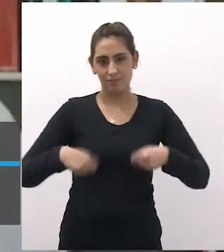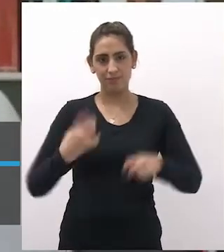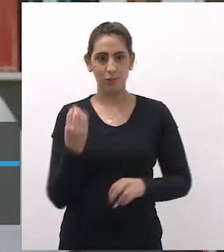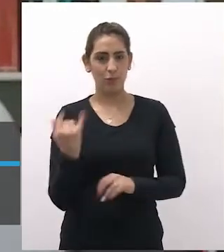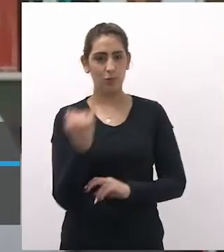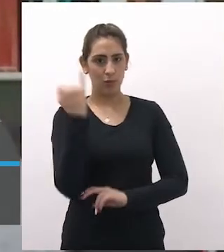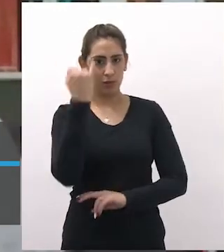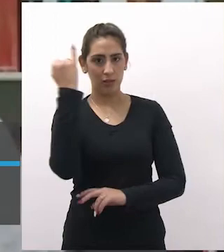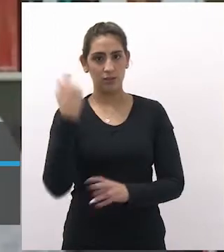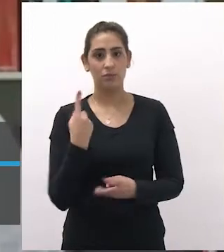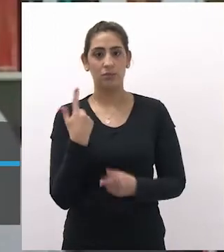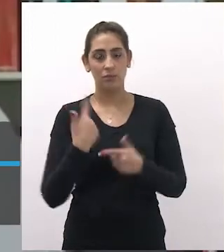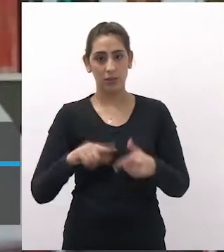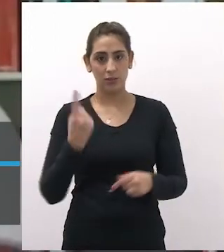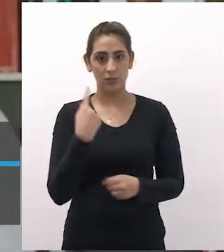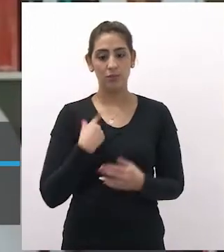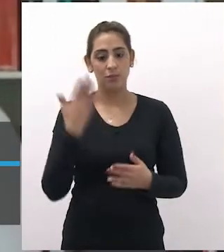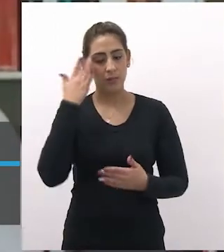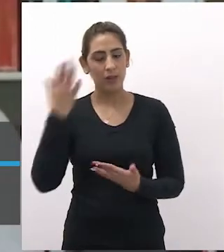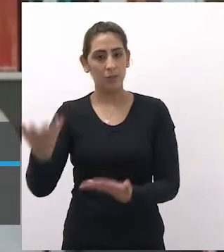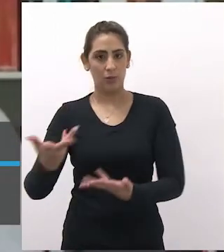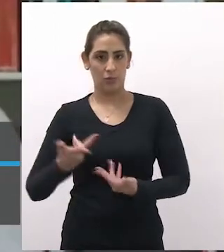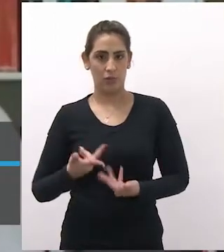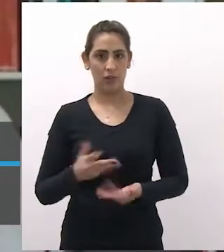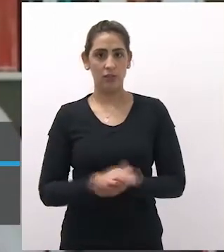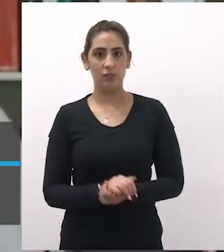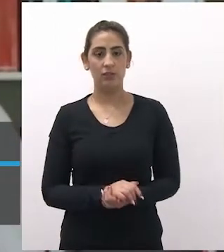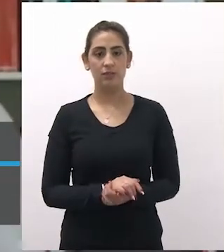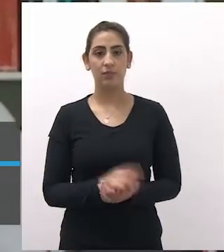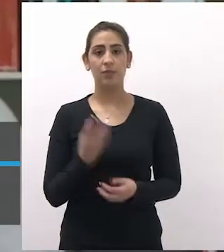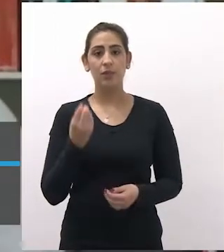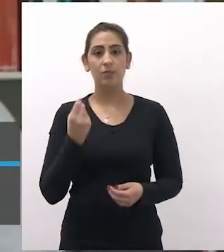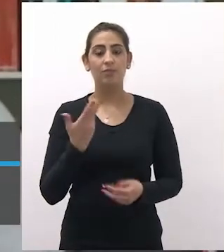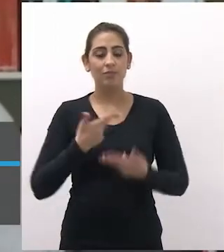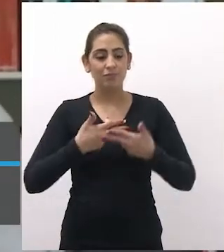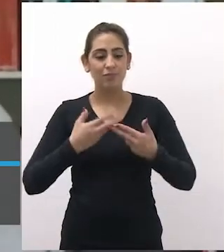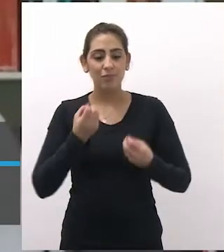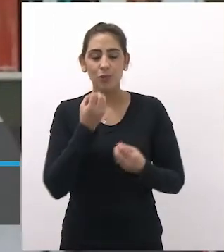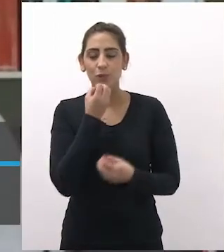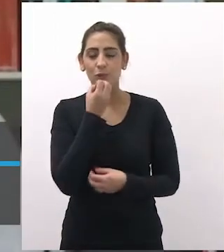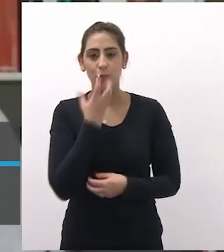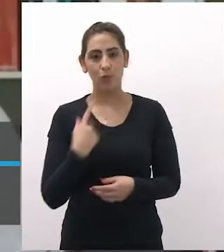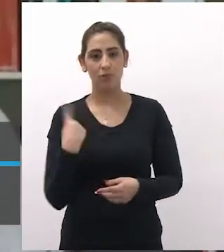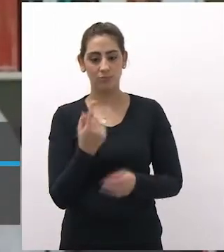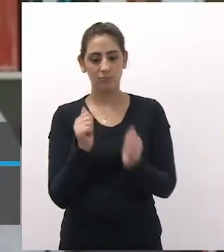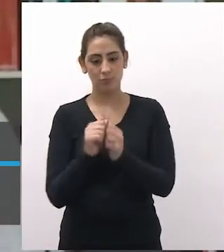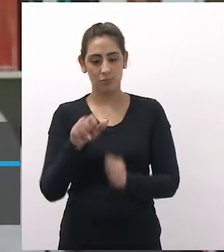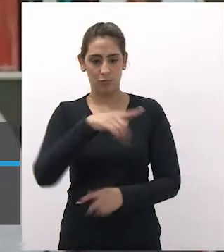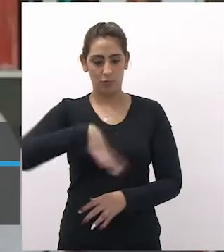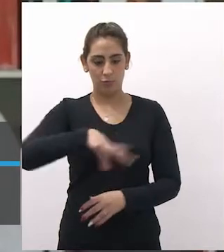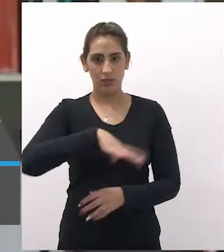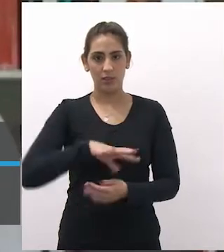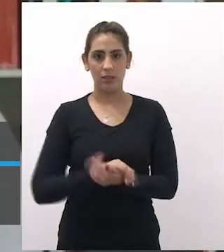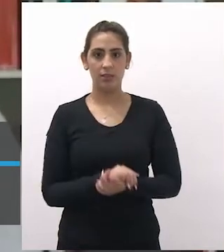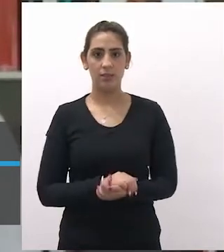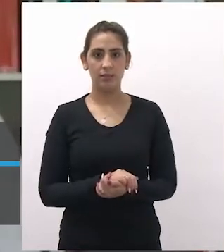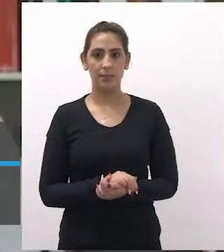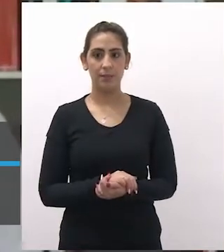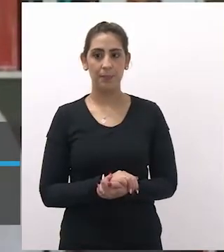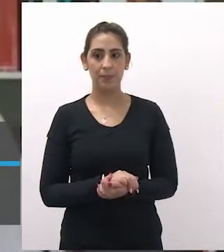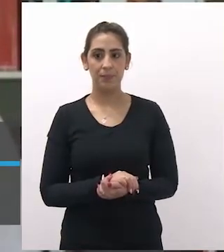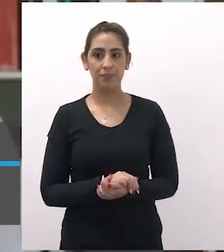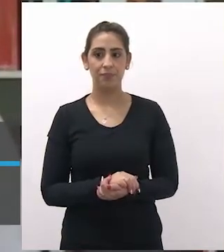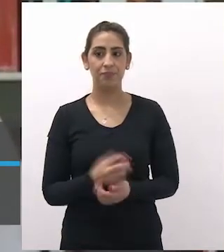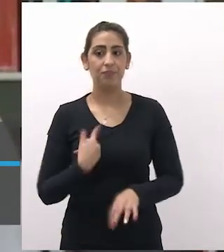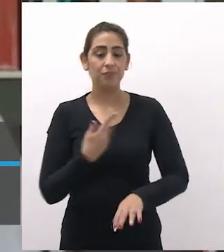uma vez, muito obrigada pelo convite, Edivane, é uma honra muito grande estar aqui com vocês. Bom, vamos começar